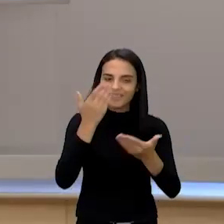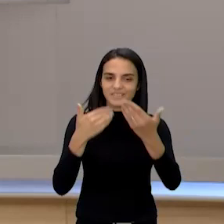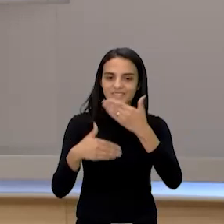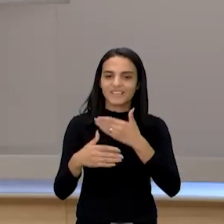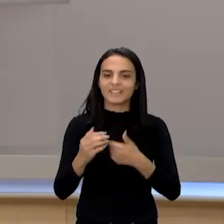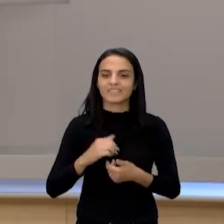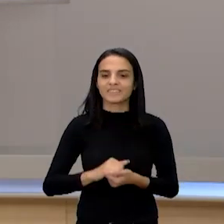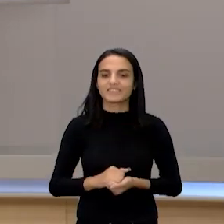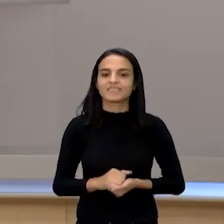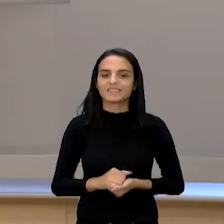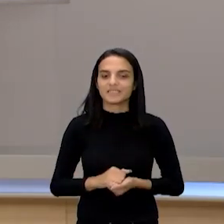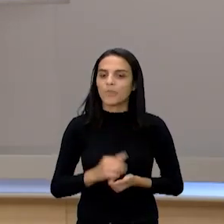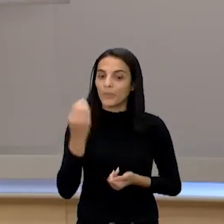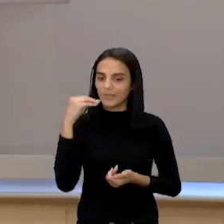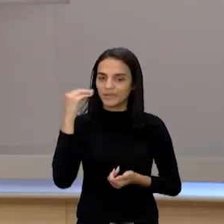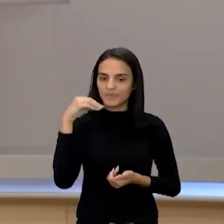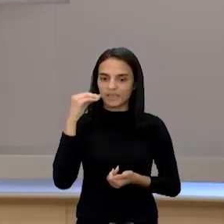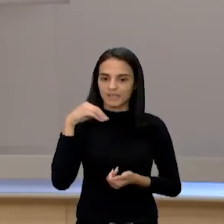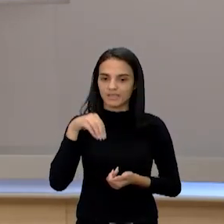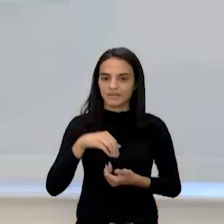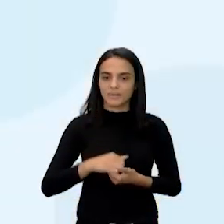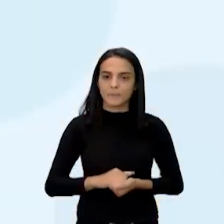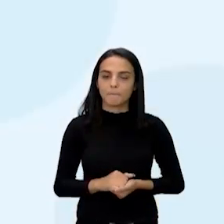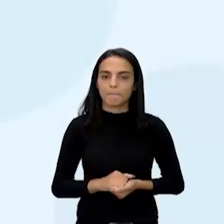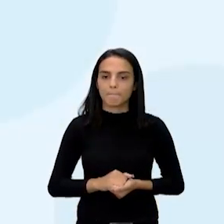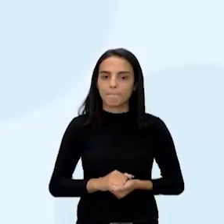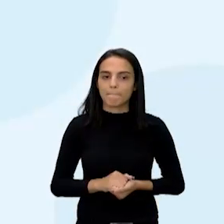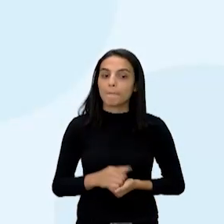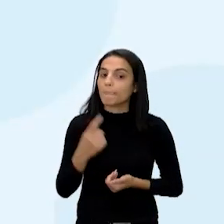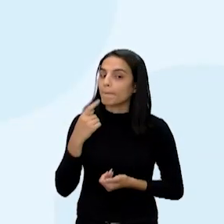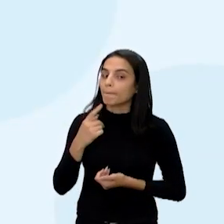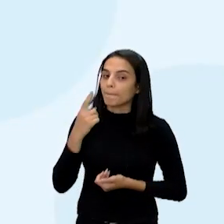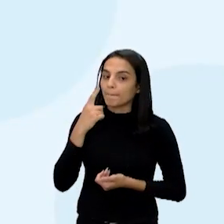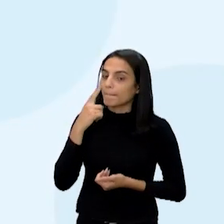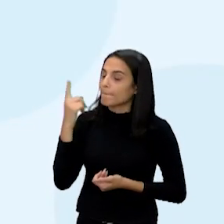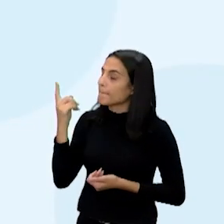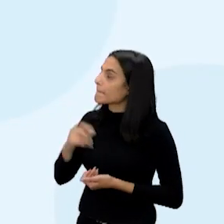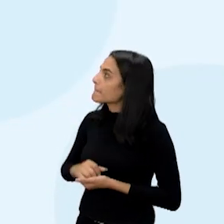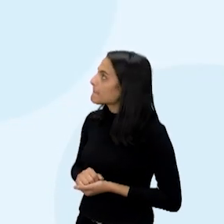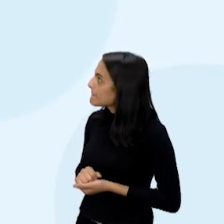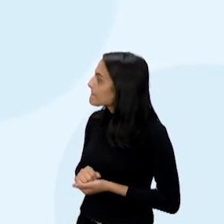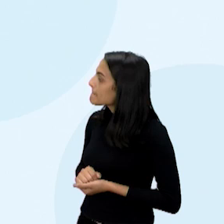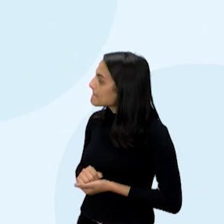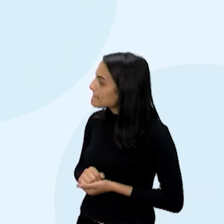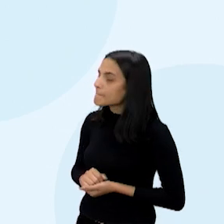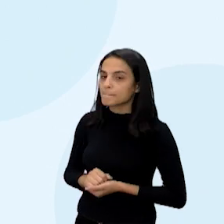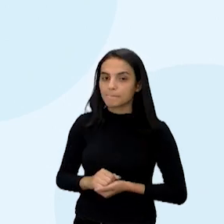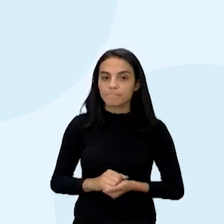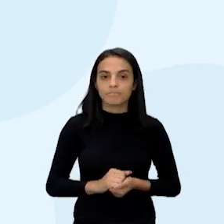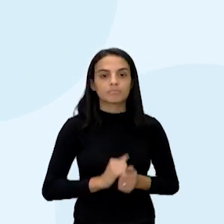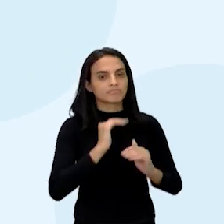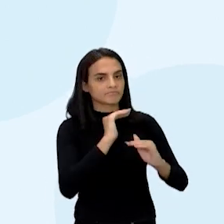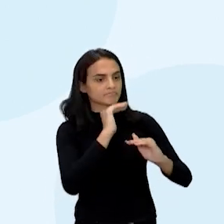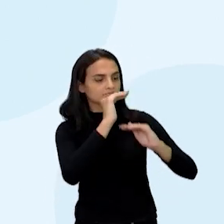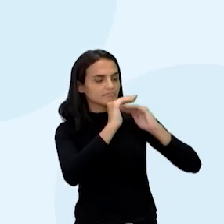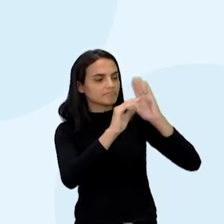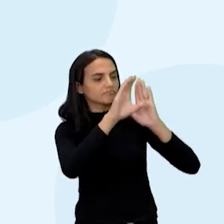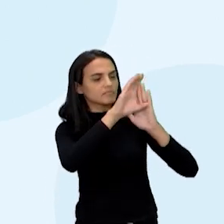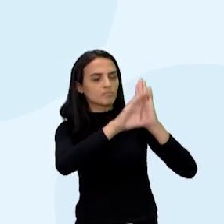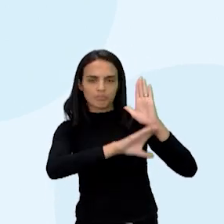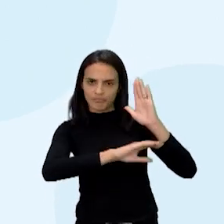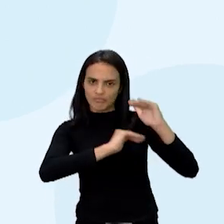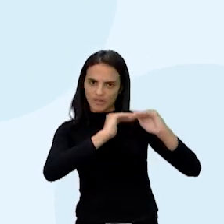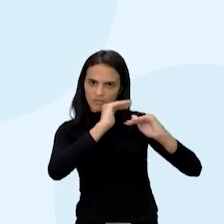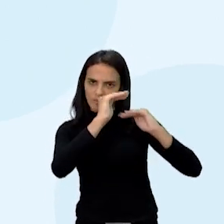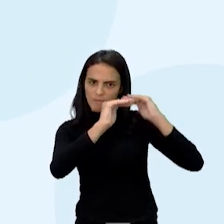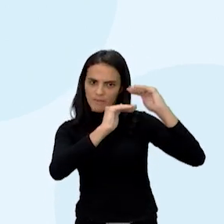slide, inclusive uma experiência mesmo. Pode passar o próximo. Bom, o enriquecimento, então, na verdade, consiste